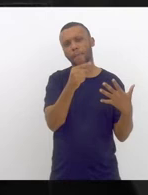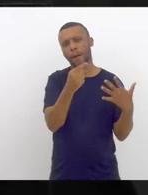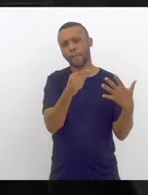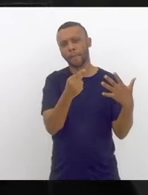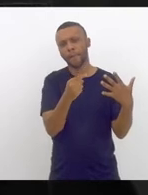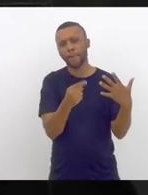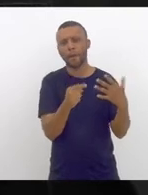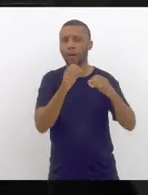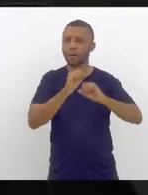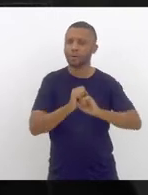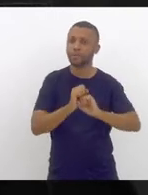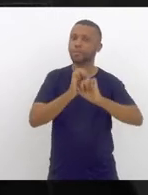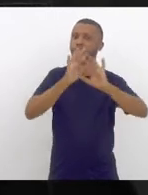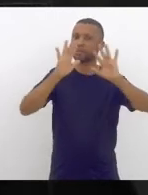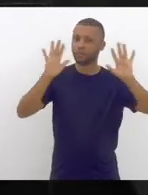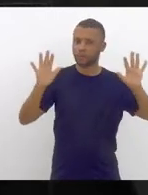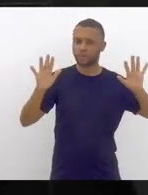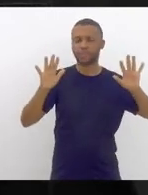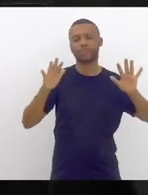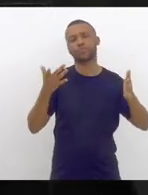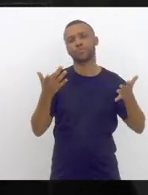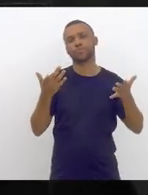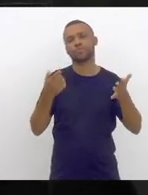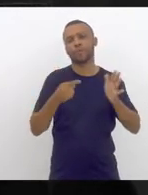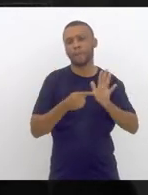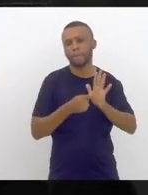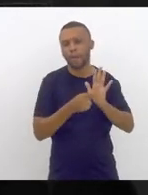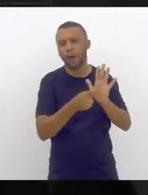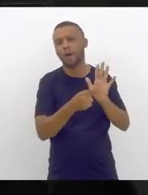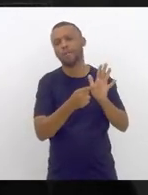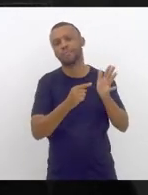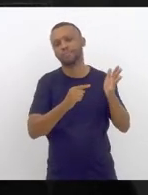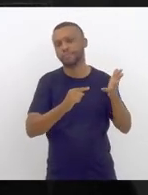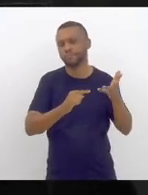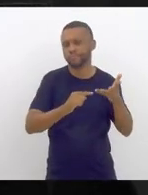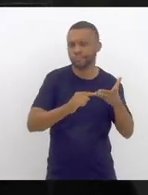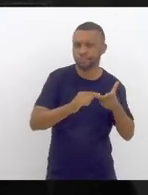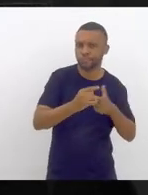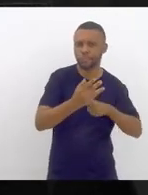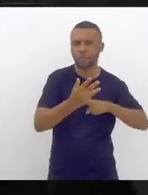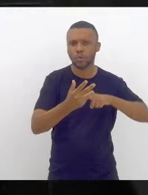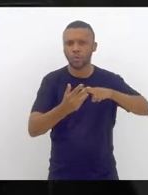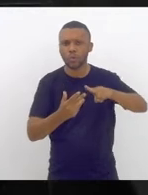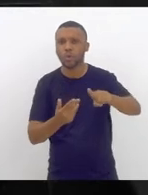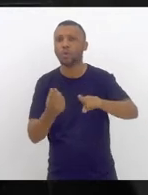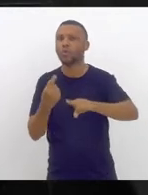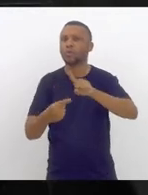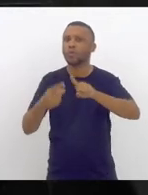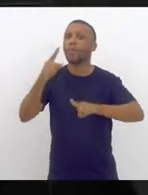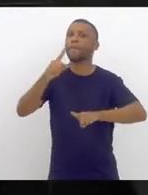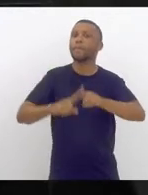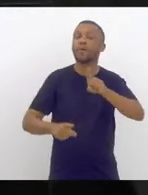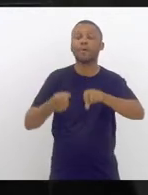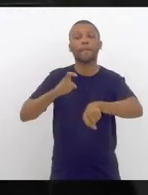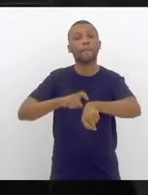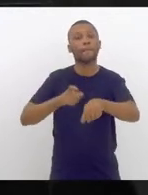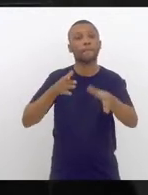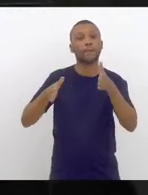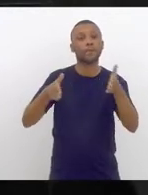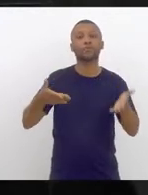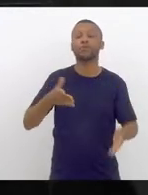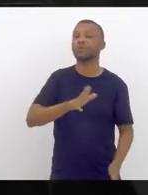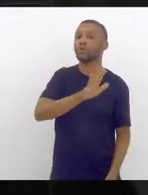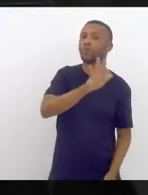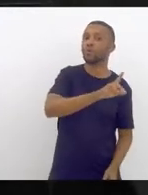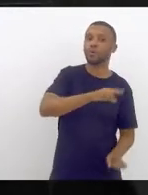nitidez de maneira muito didática os eh os vários avanços dos períodos de Lula e Dilma em relação à educação de jovens